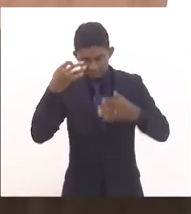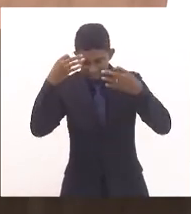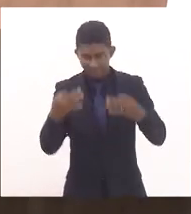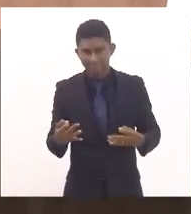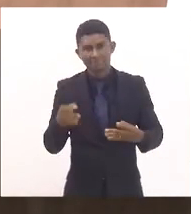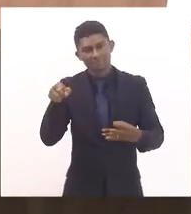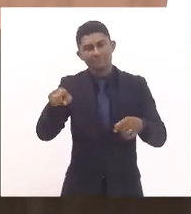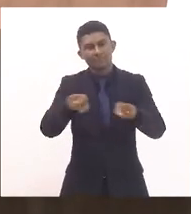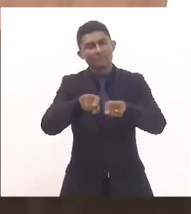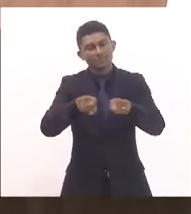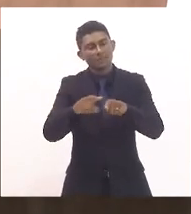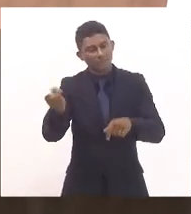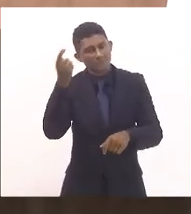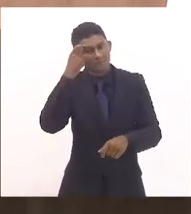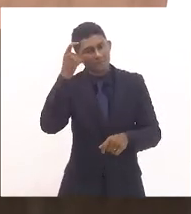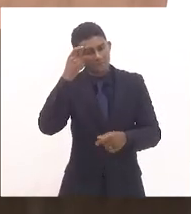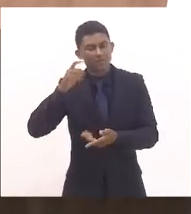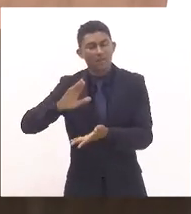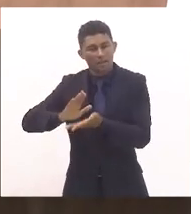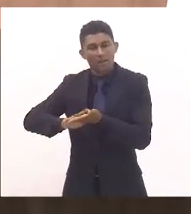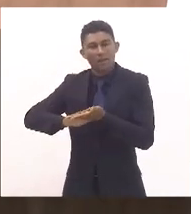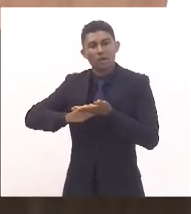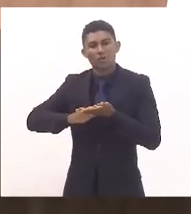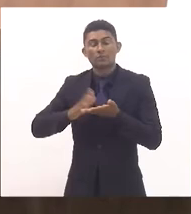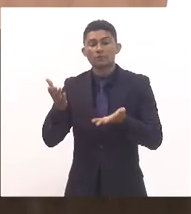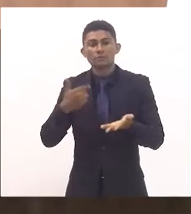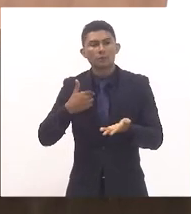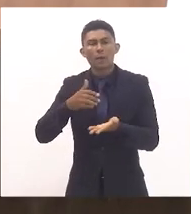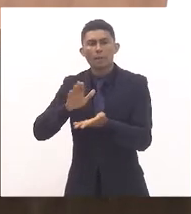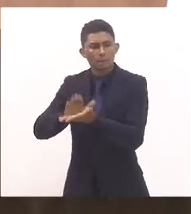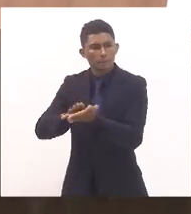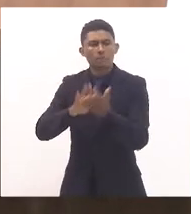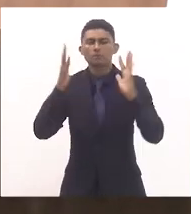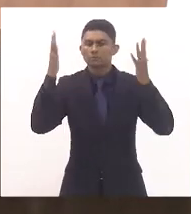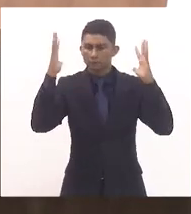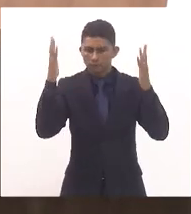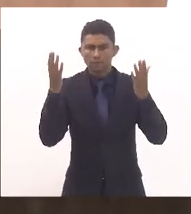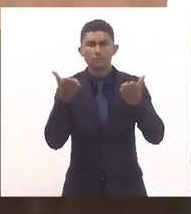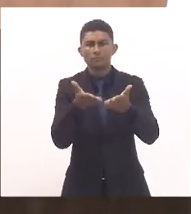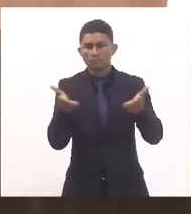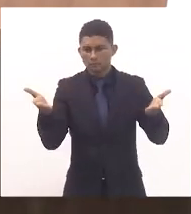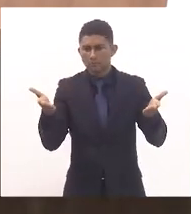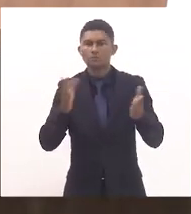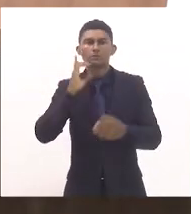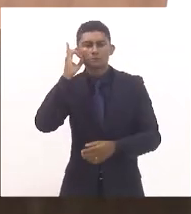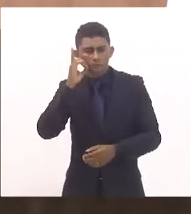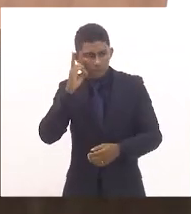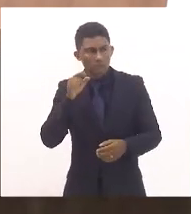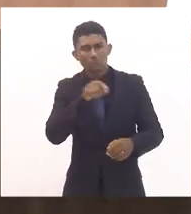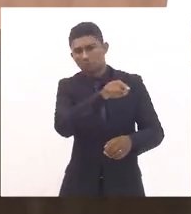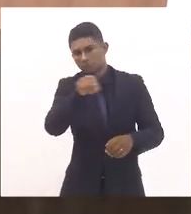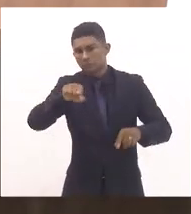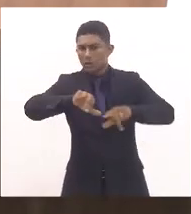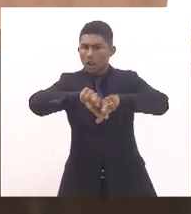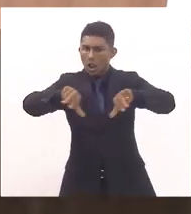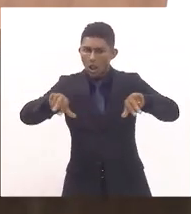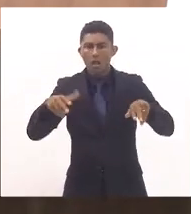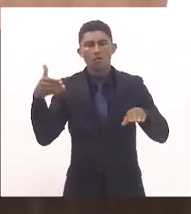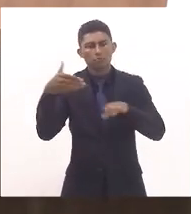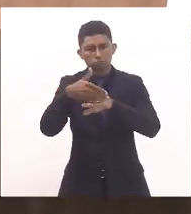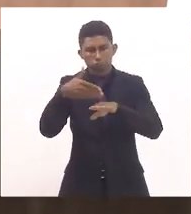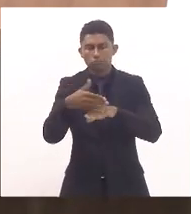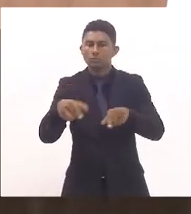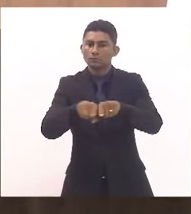encara isso tão bem como um elogio. Queria parabenizar a participação de diversos deputados, queria